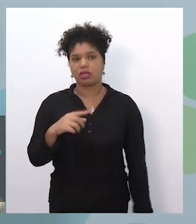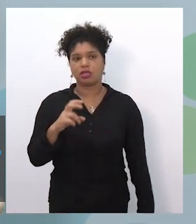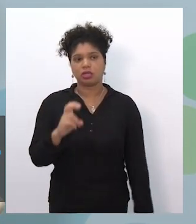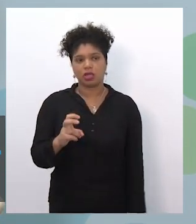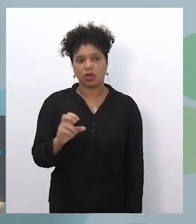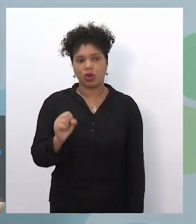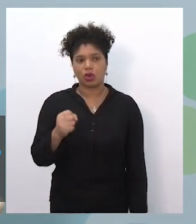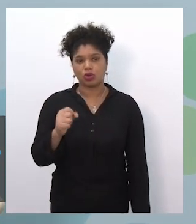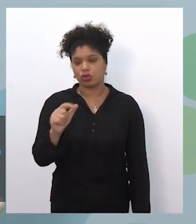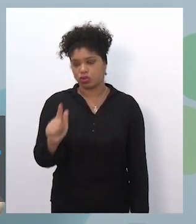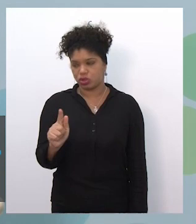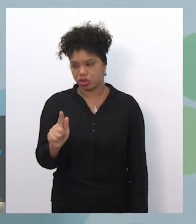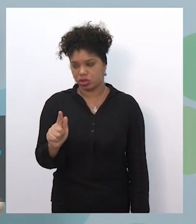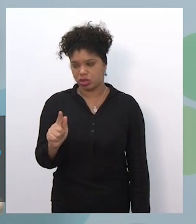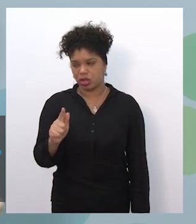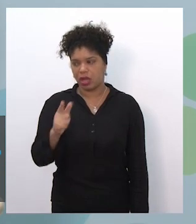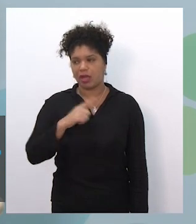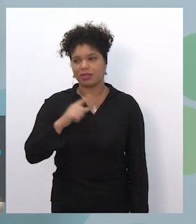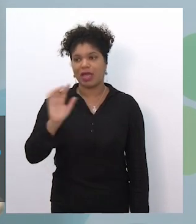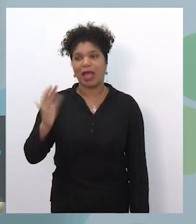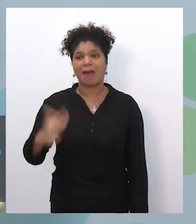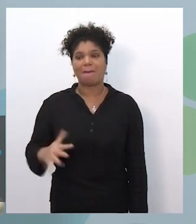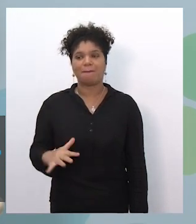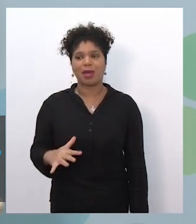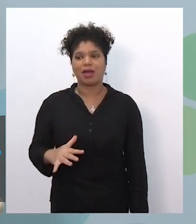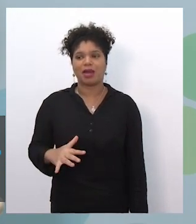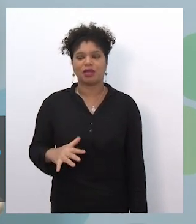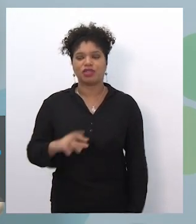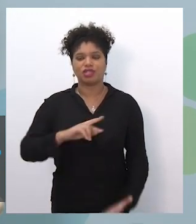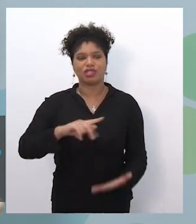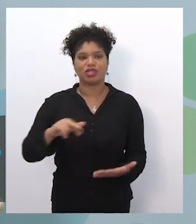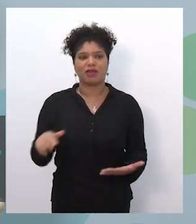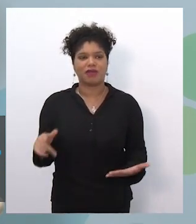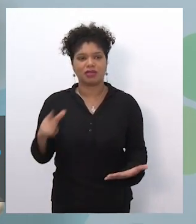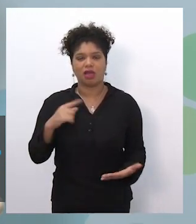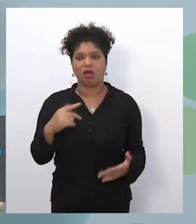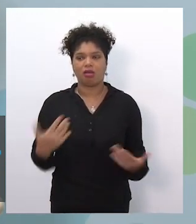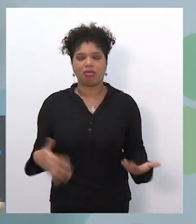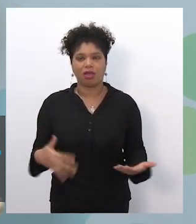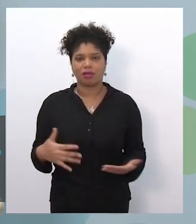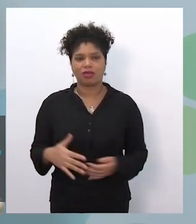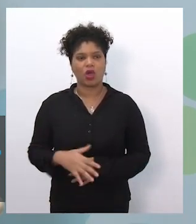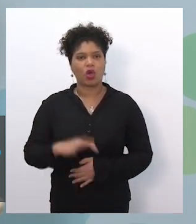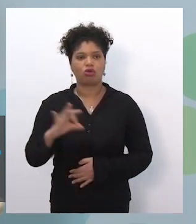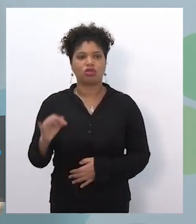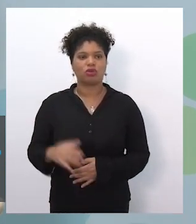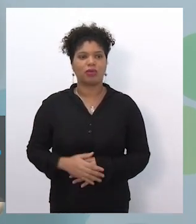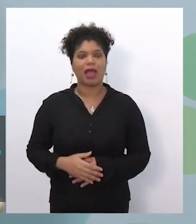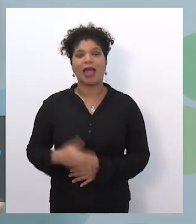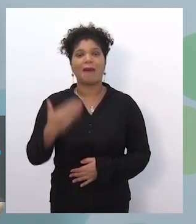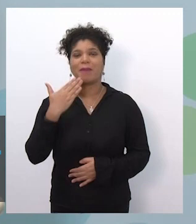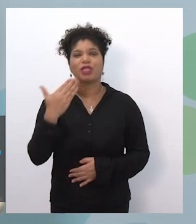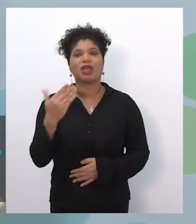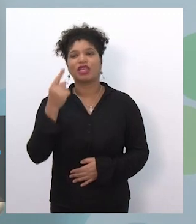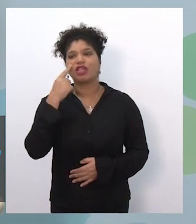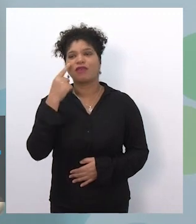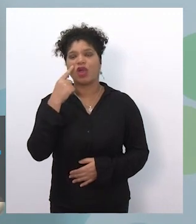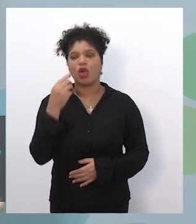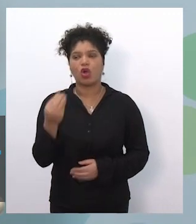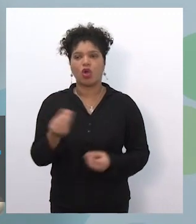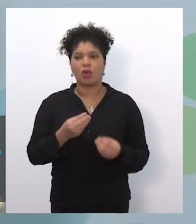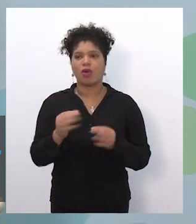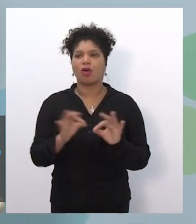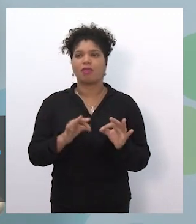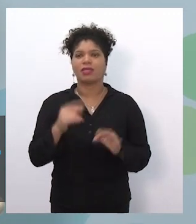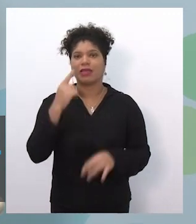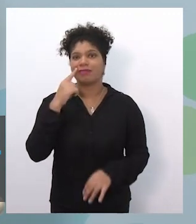GB, nossa, paguei super barato e eu ganhei vários brindes e tal. Eu falei, nossa, legal, traz aqui para a gente colocar o sistema operacional. Chegou